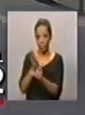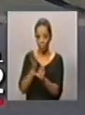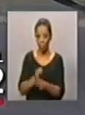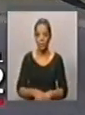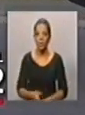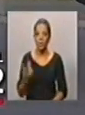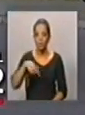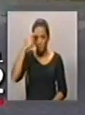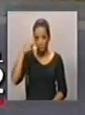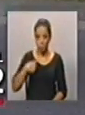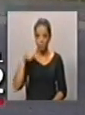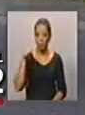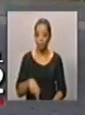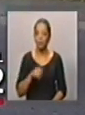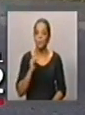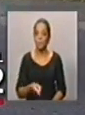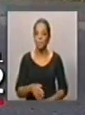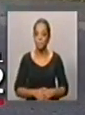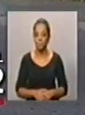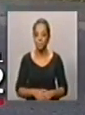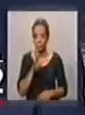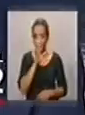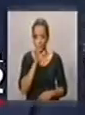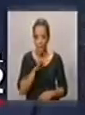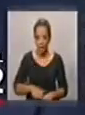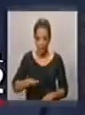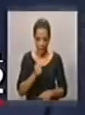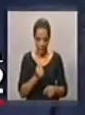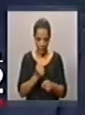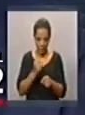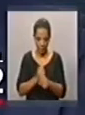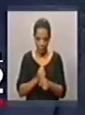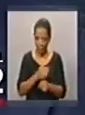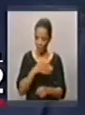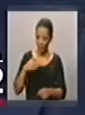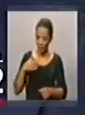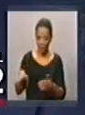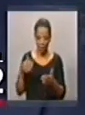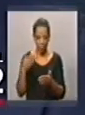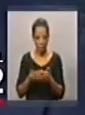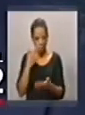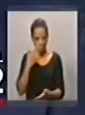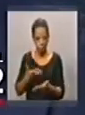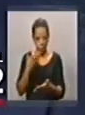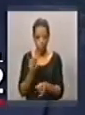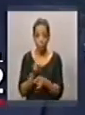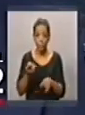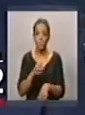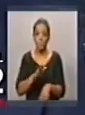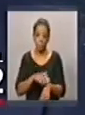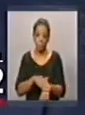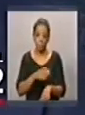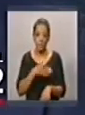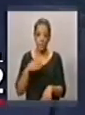sabemos hoje que criar locais de trabalho saudáveis tem um impacto enorme, em primeiro lugar, na saúde das